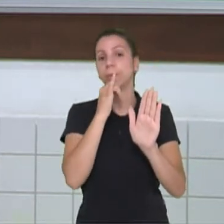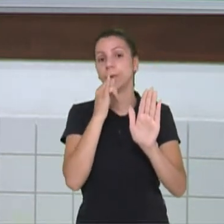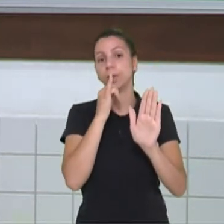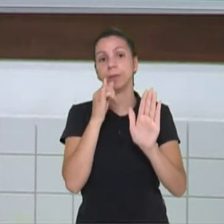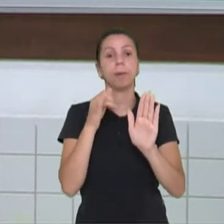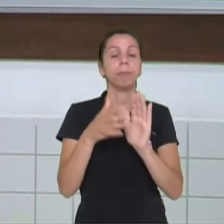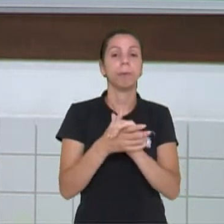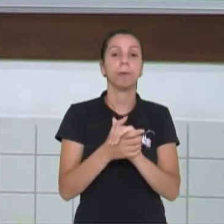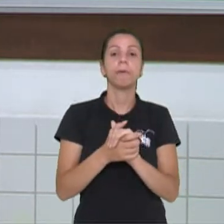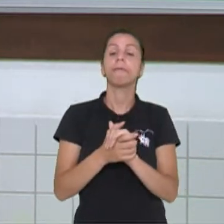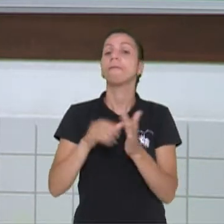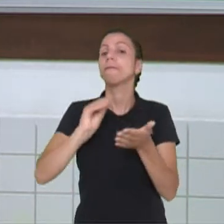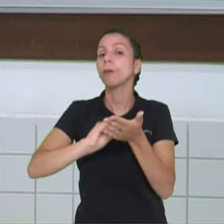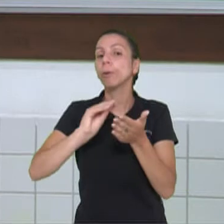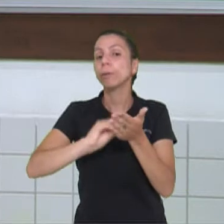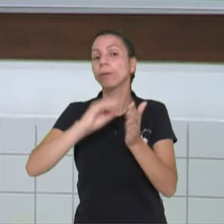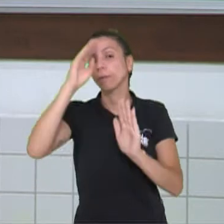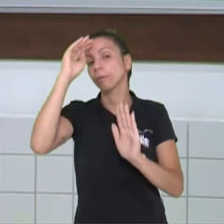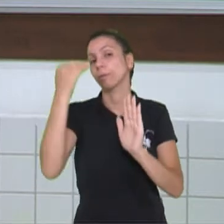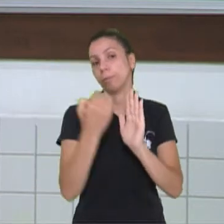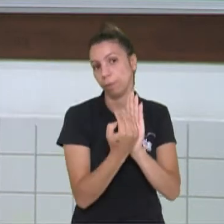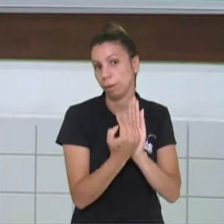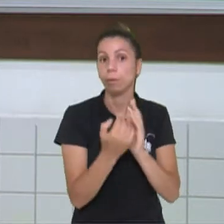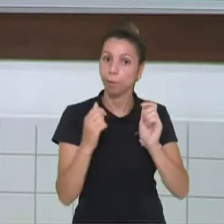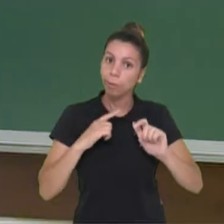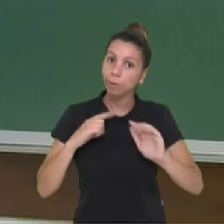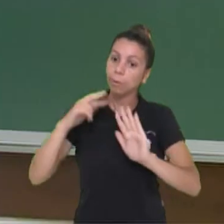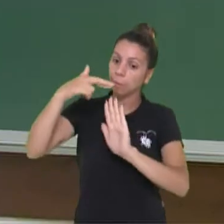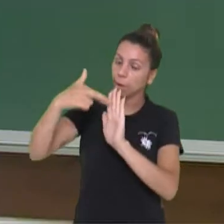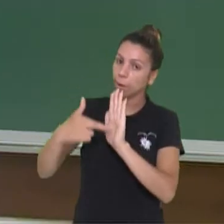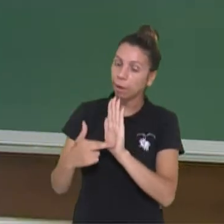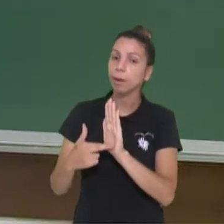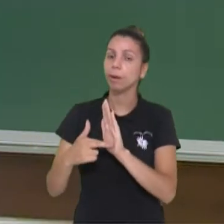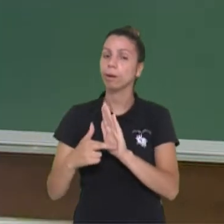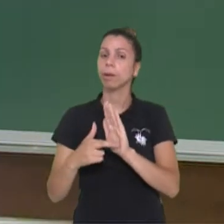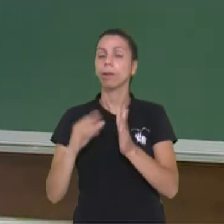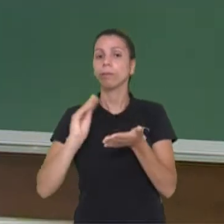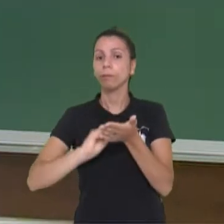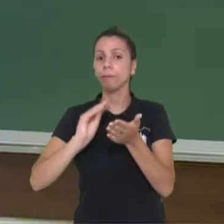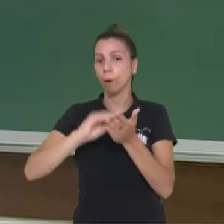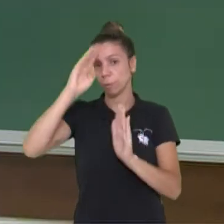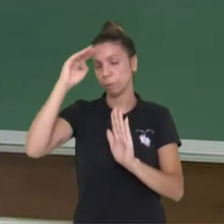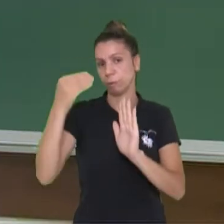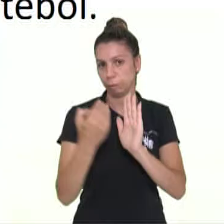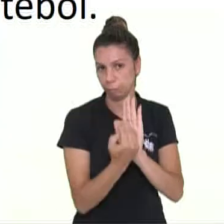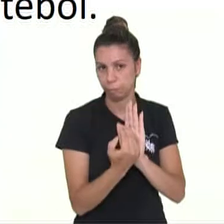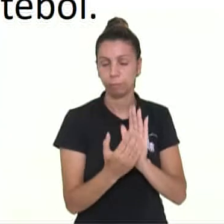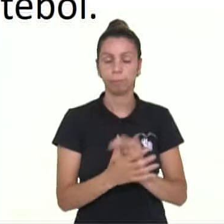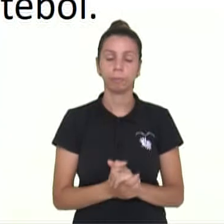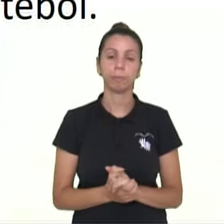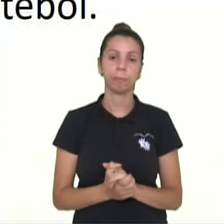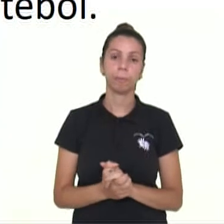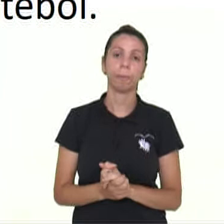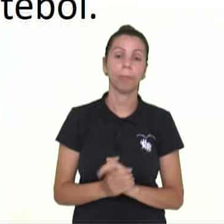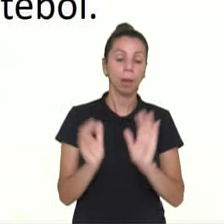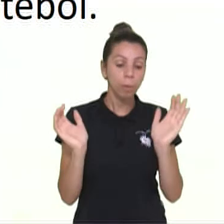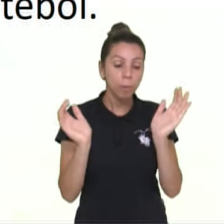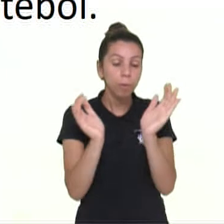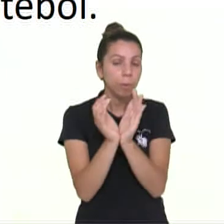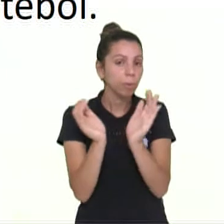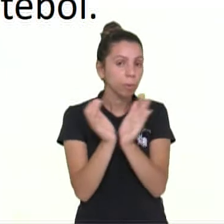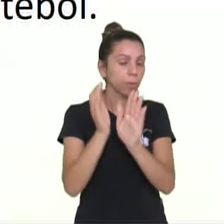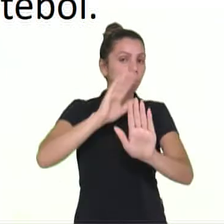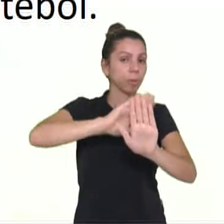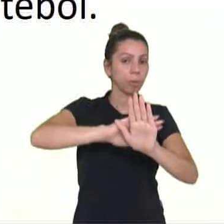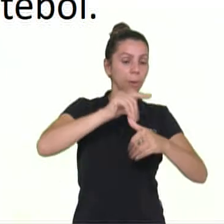e uma resposta a essa infração. Então, vamos de novo para a metáfora do jogo de futebol. Dentro do jogo há